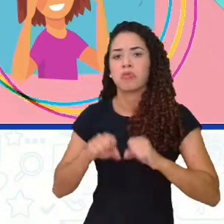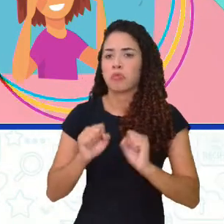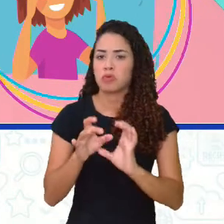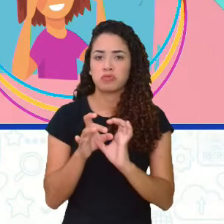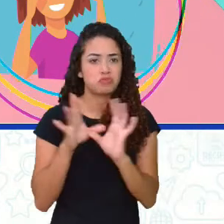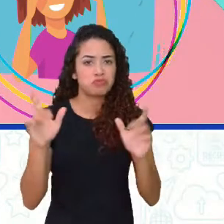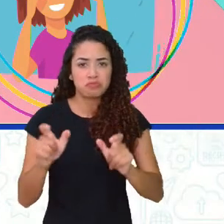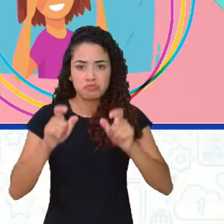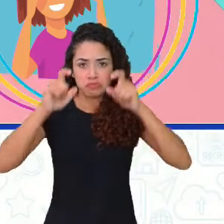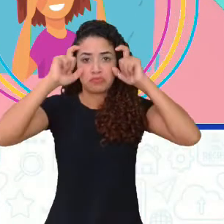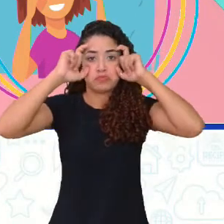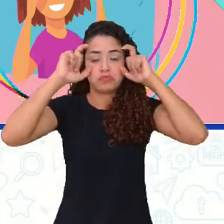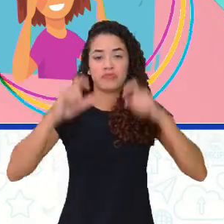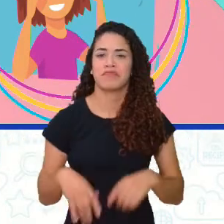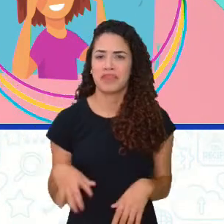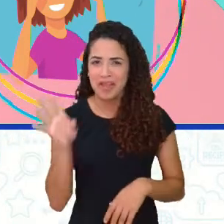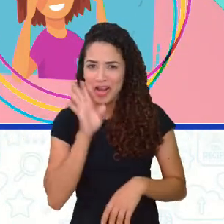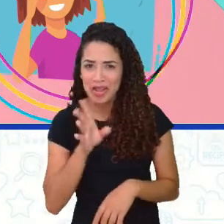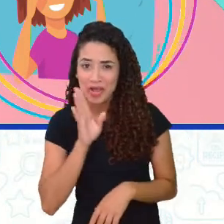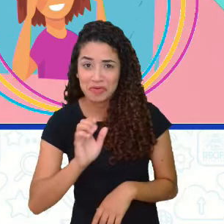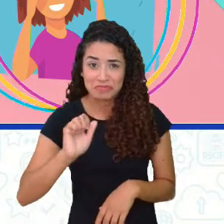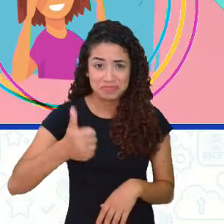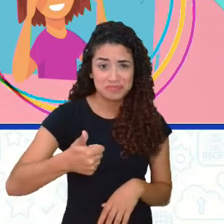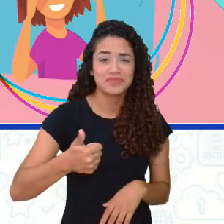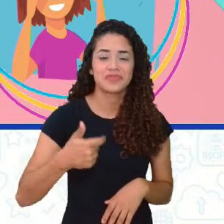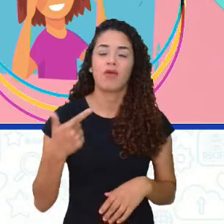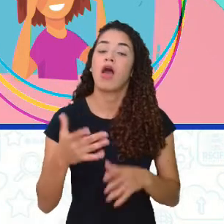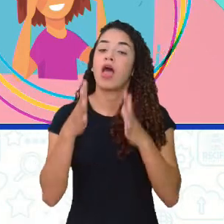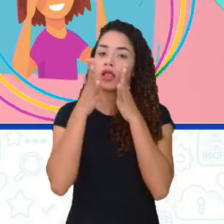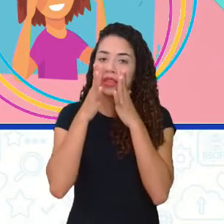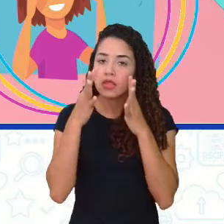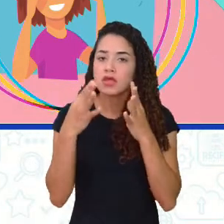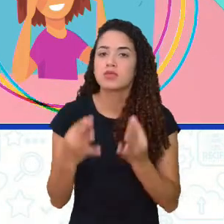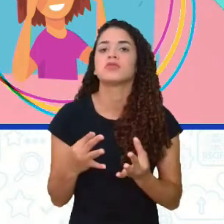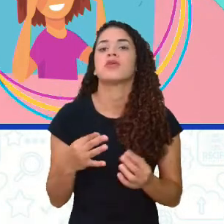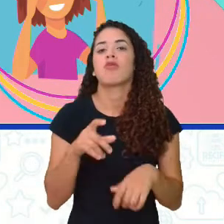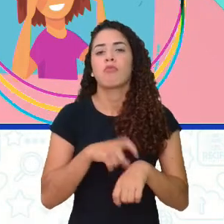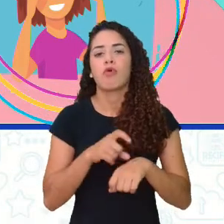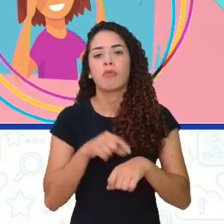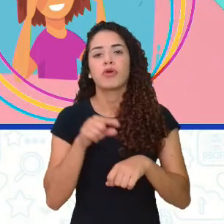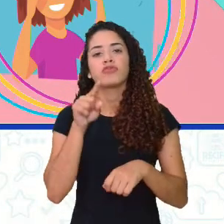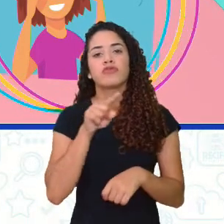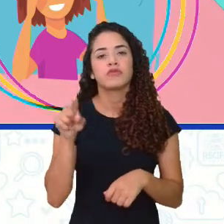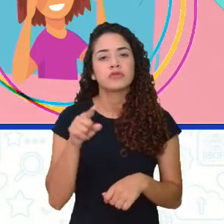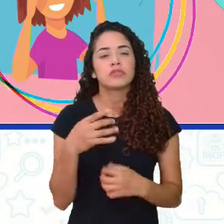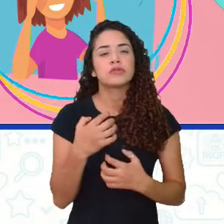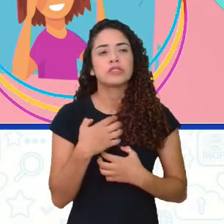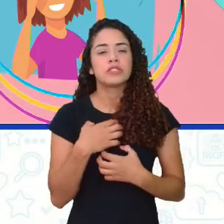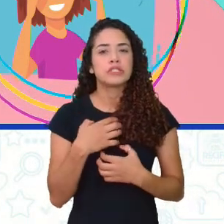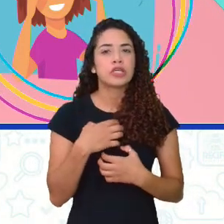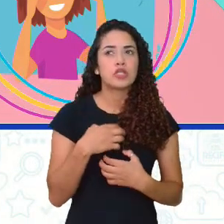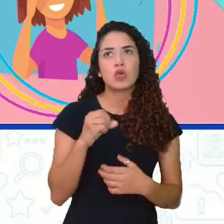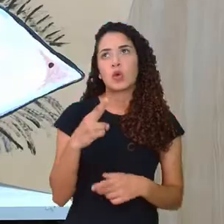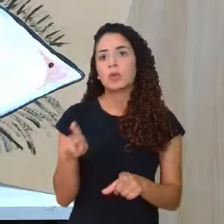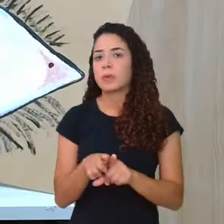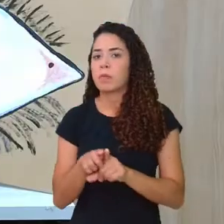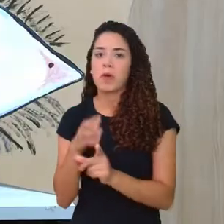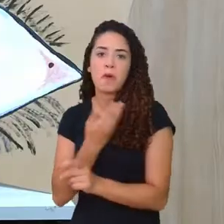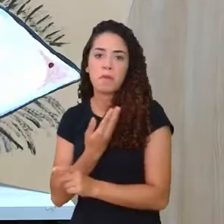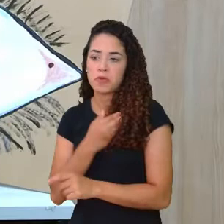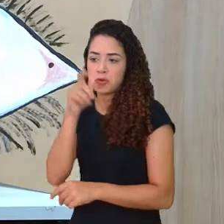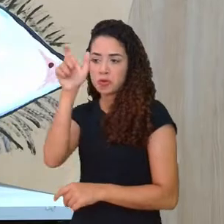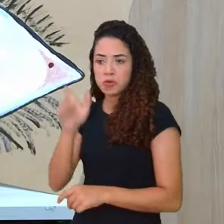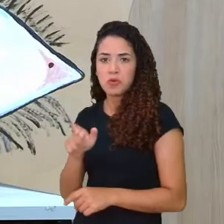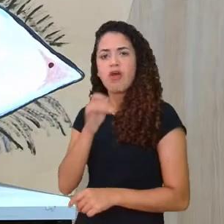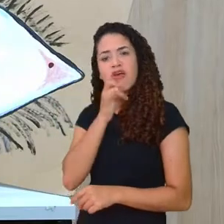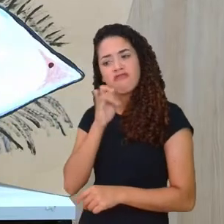sua necessidade. Legal, não é, pessoal? Então fiquem atentos quando vocês apresentarem ou com algum amiguinho apresentar. Fala para